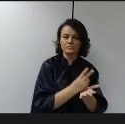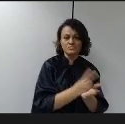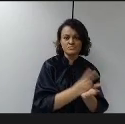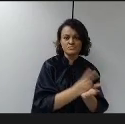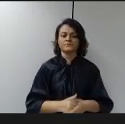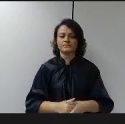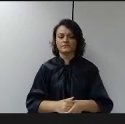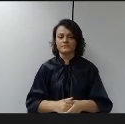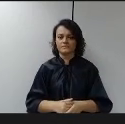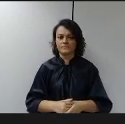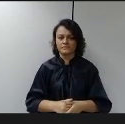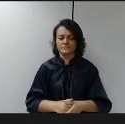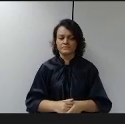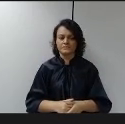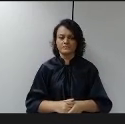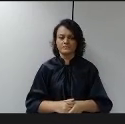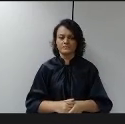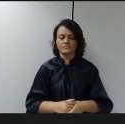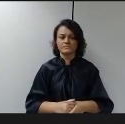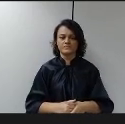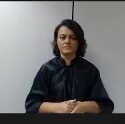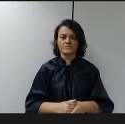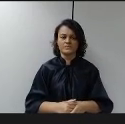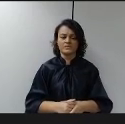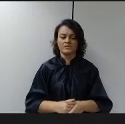manifestou esses precedentes